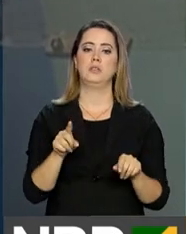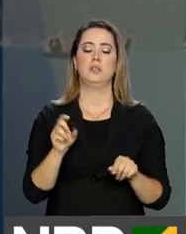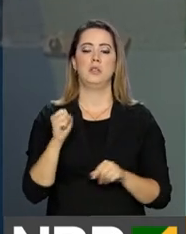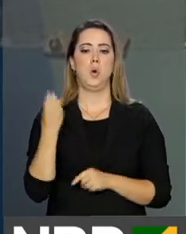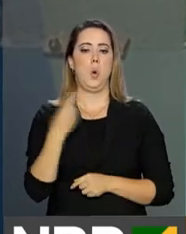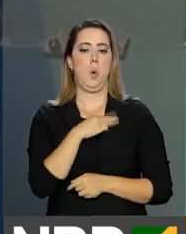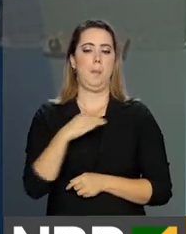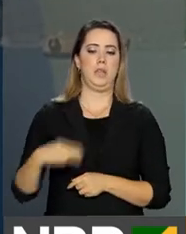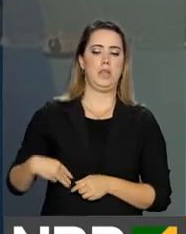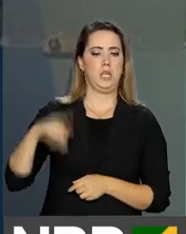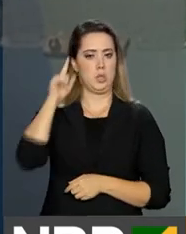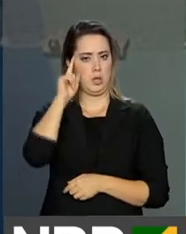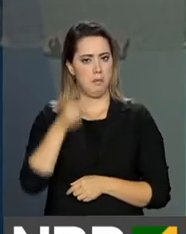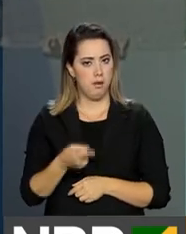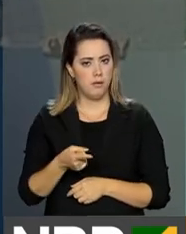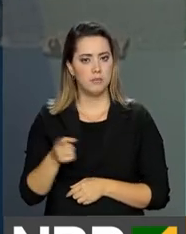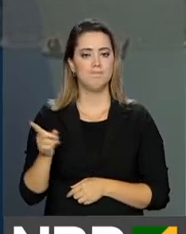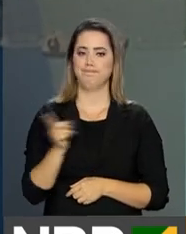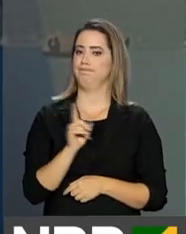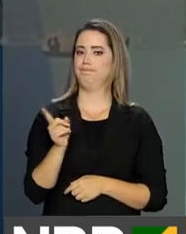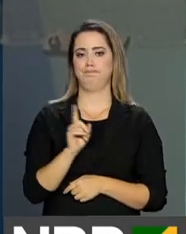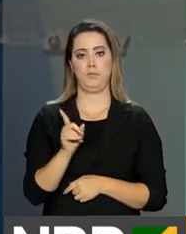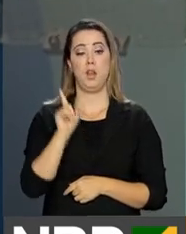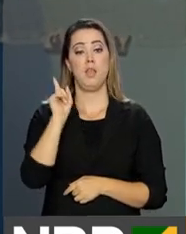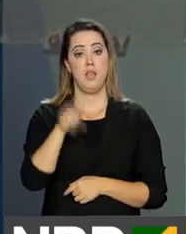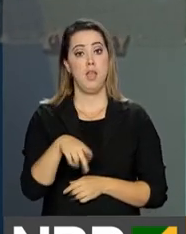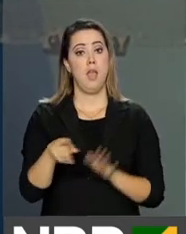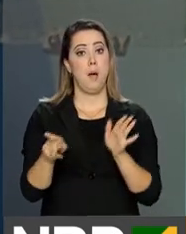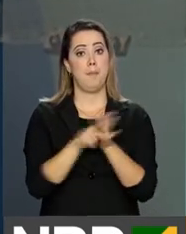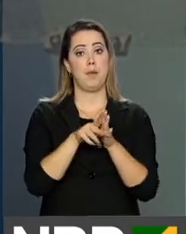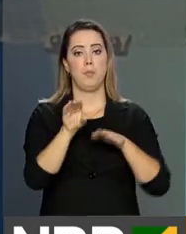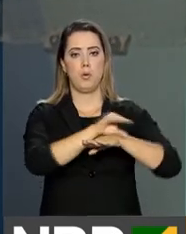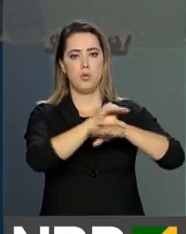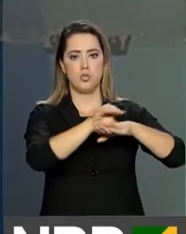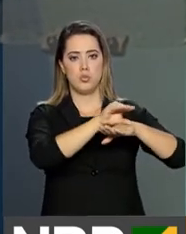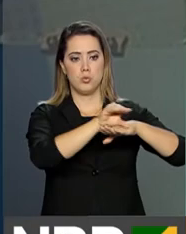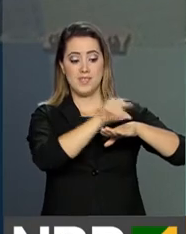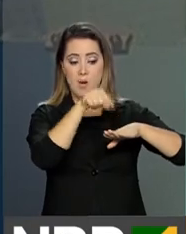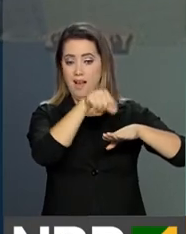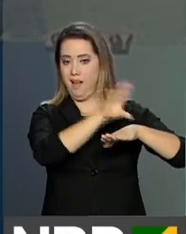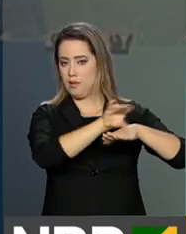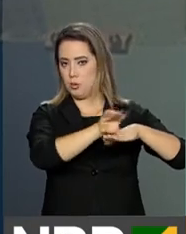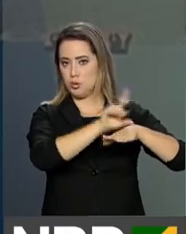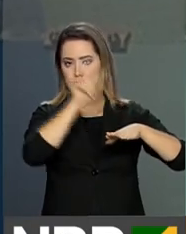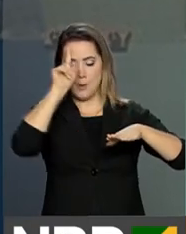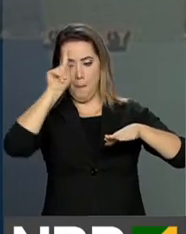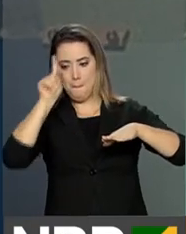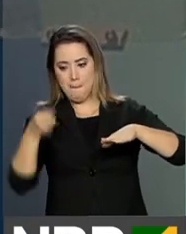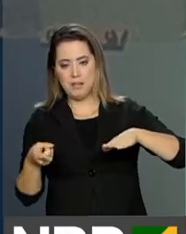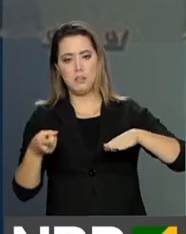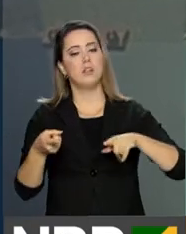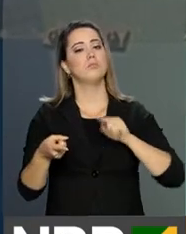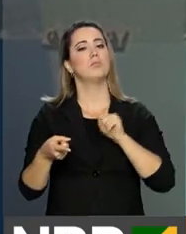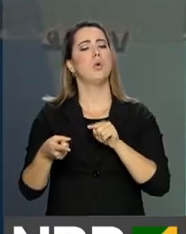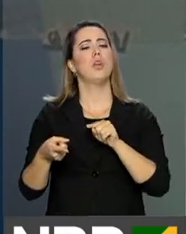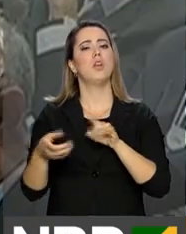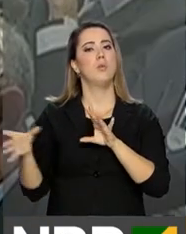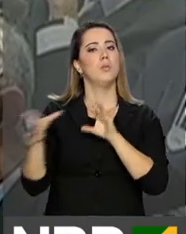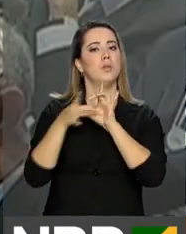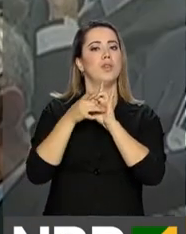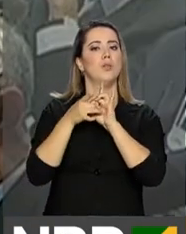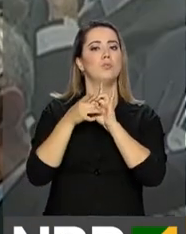o ministro, ou quem seja. Quem determina é a Constituição brasileira. E a nossa Constituição determina uma